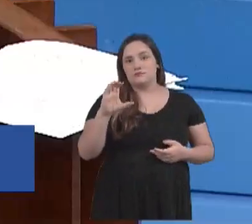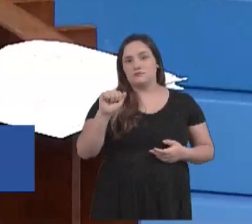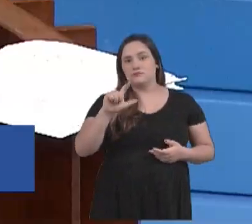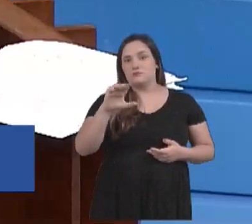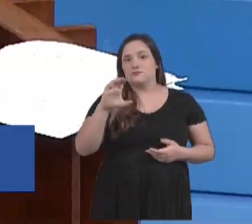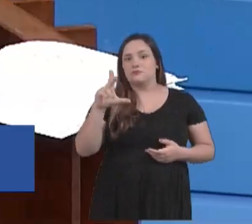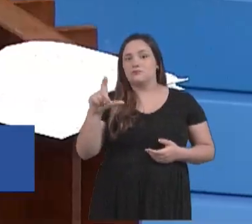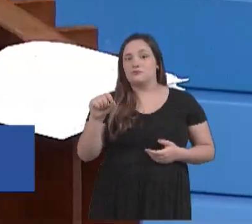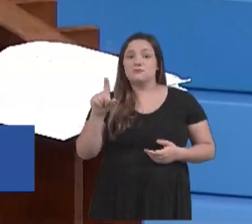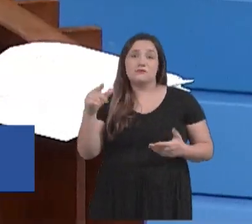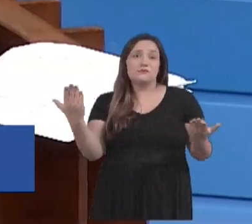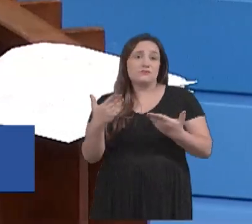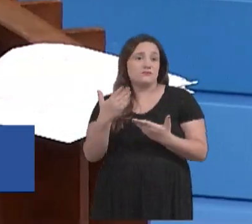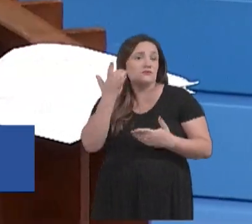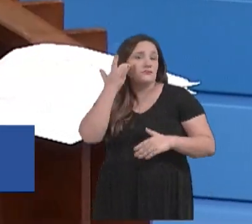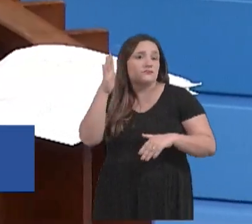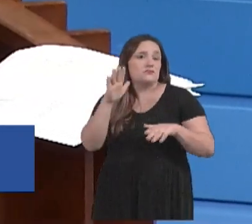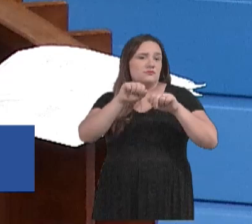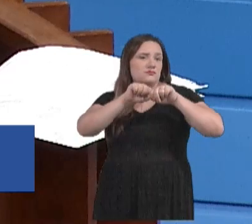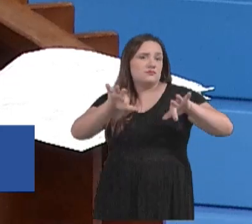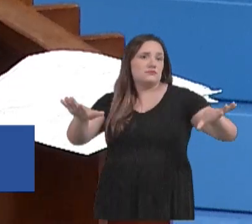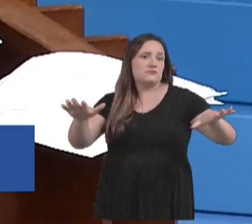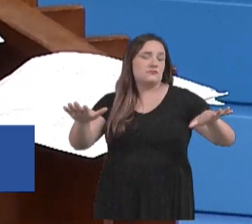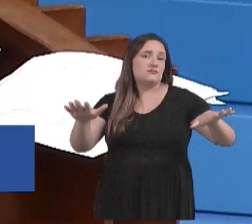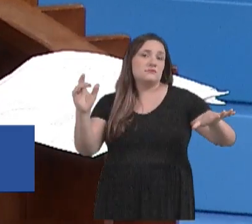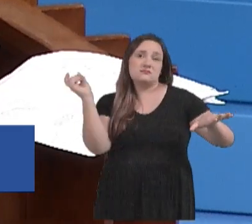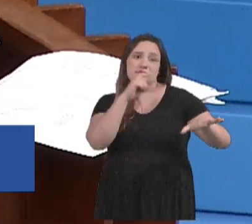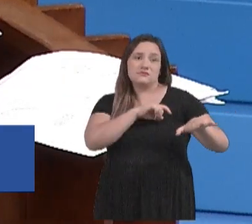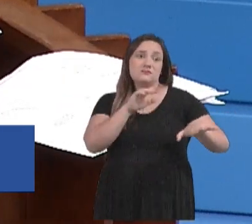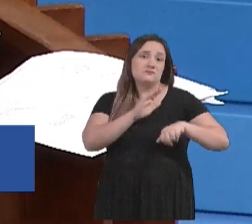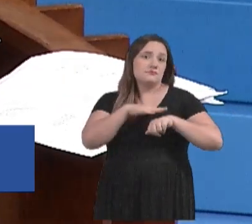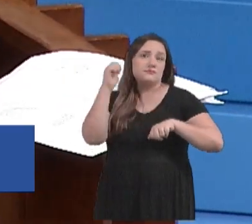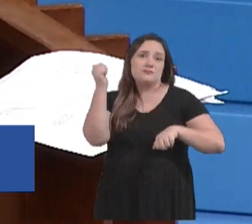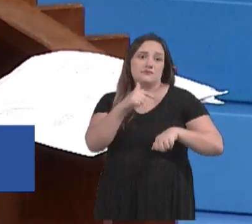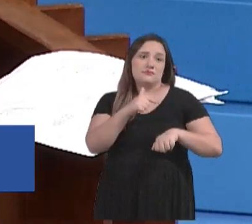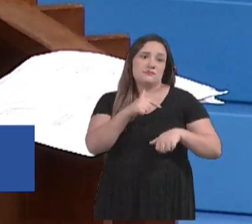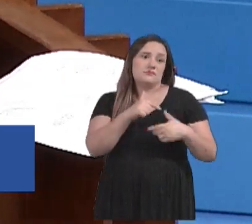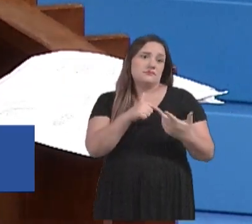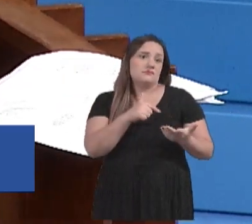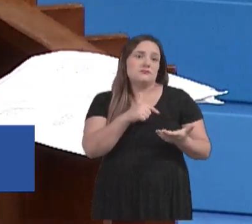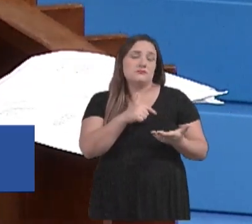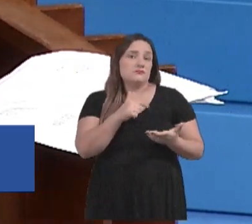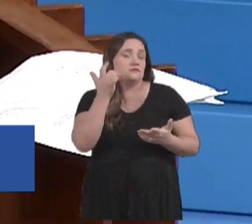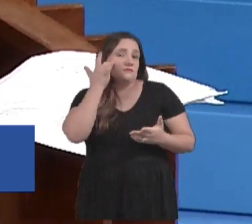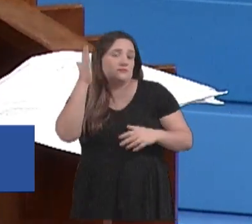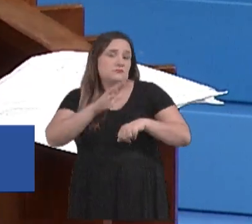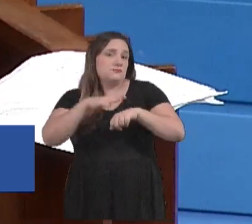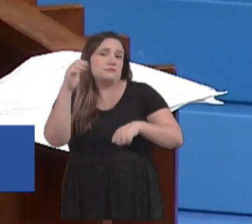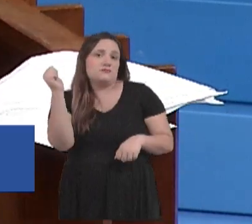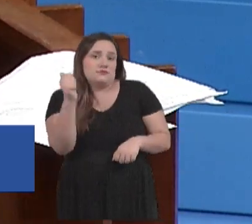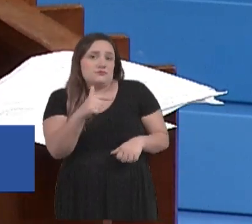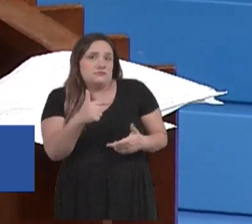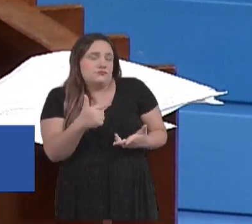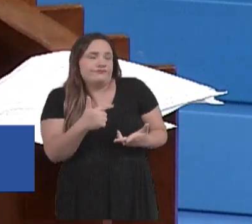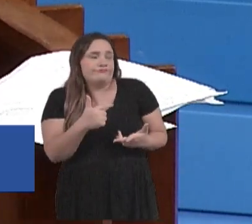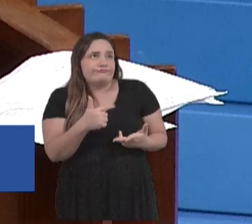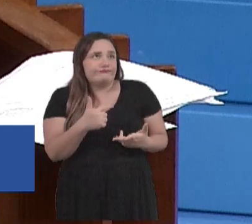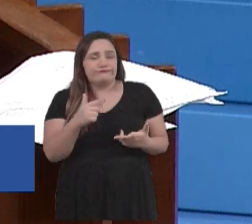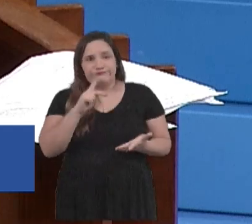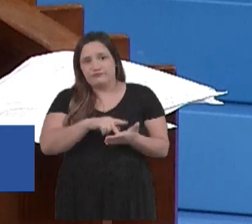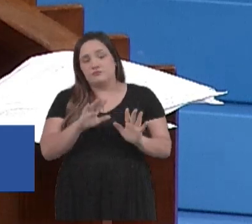uma mentira do que uma verdade. Os servidores entenderam que haveria aumento. Vários me ligaram. Bom, está aqui o